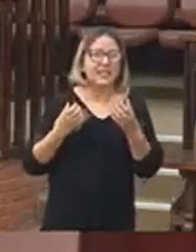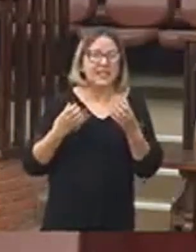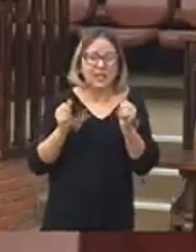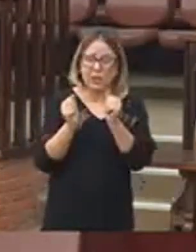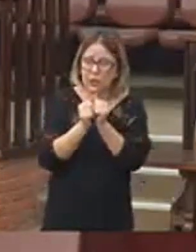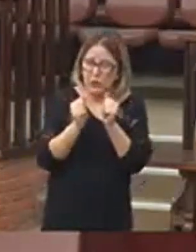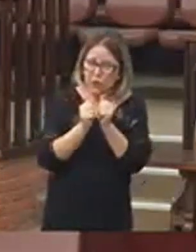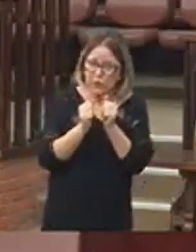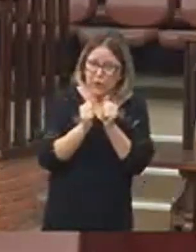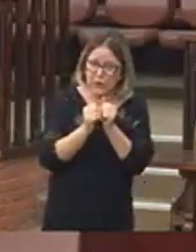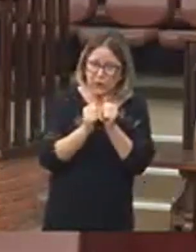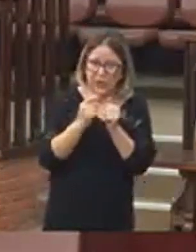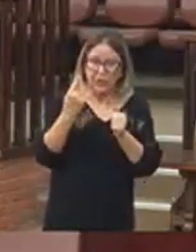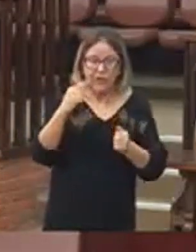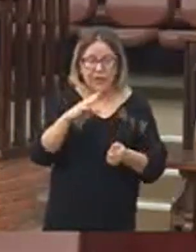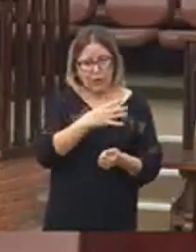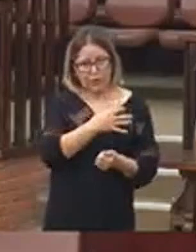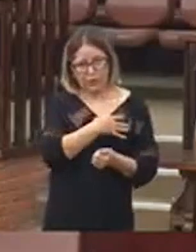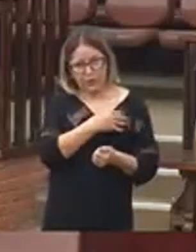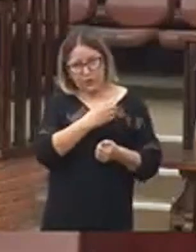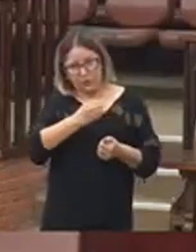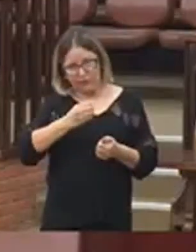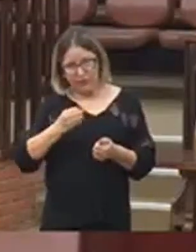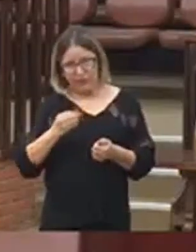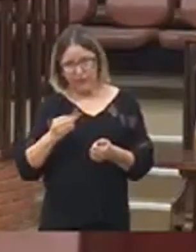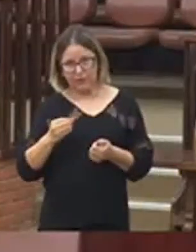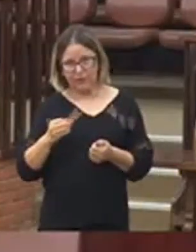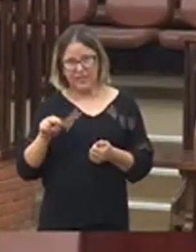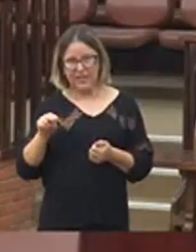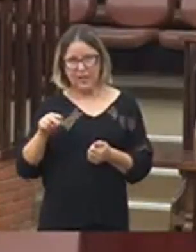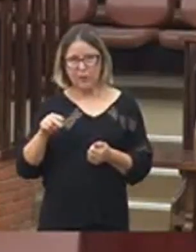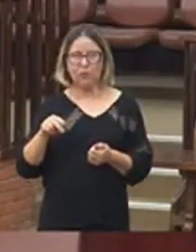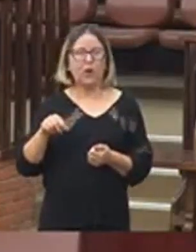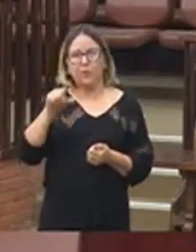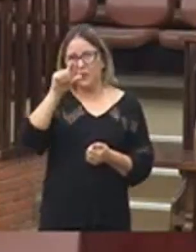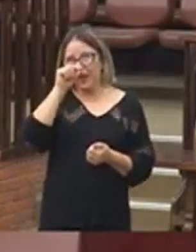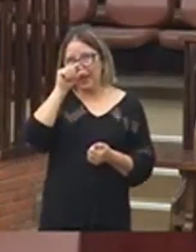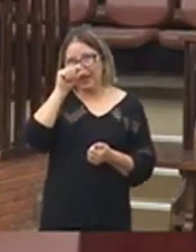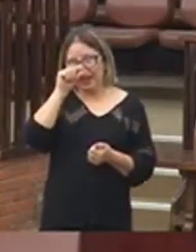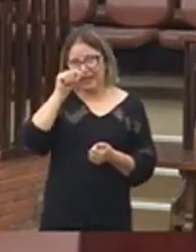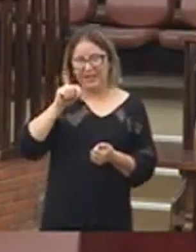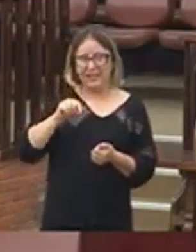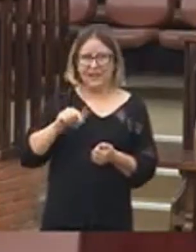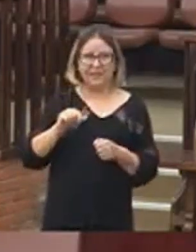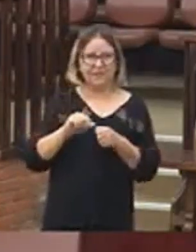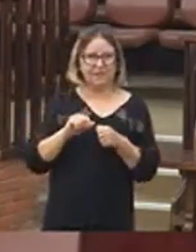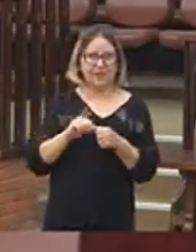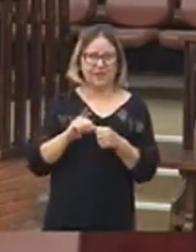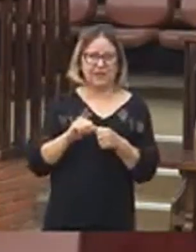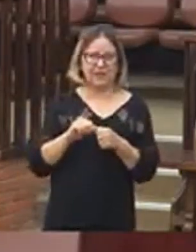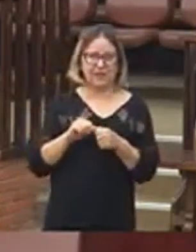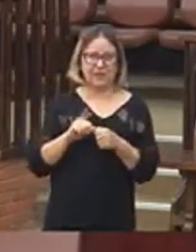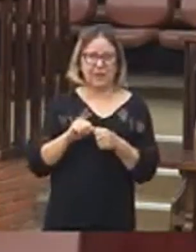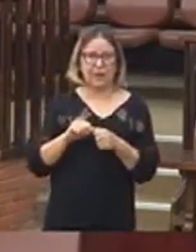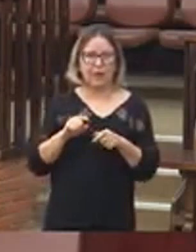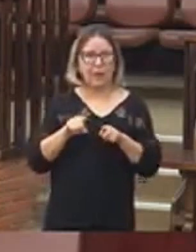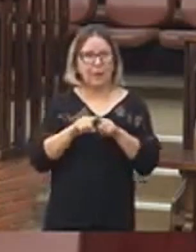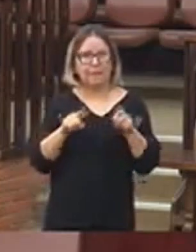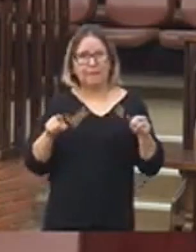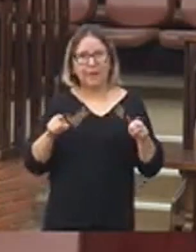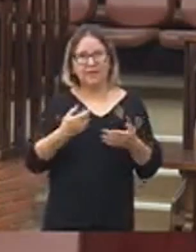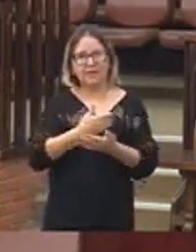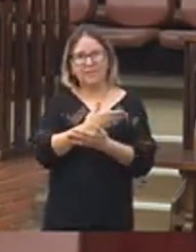seu ninho ou com os seus pintainhos, e tu não quisestes, ou vós não